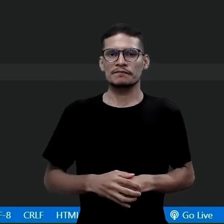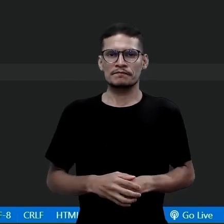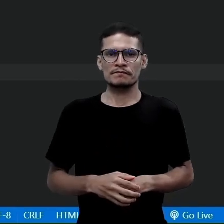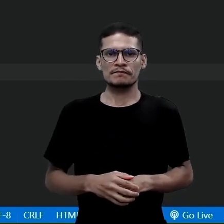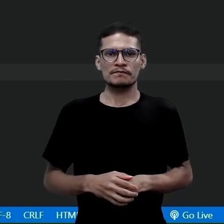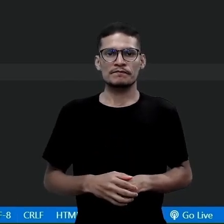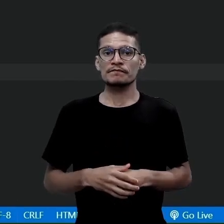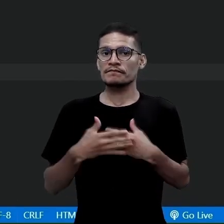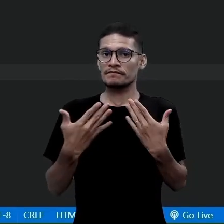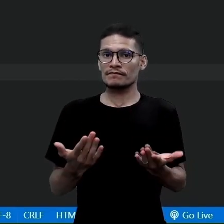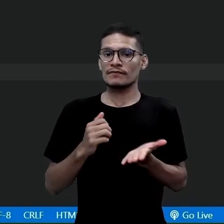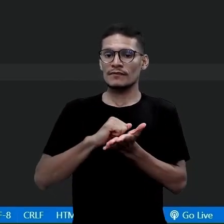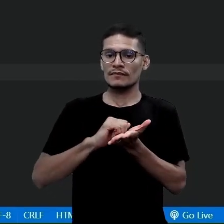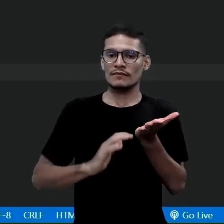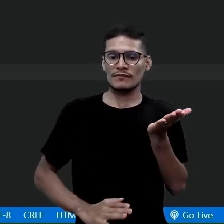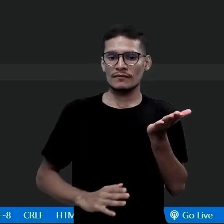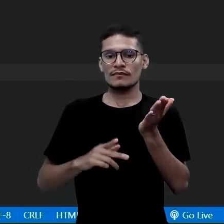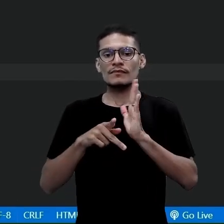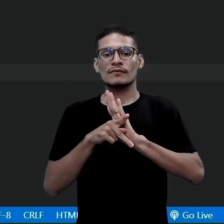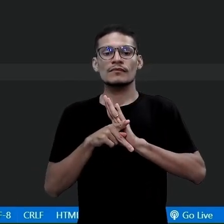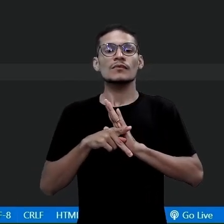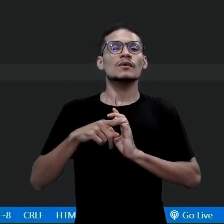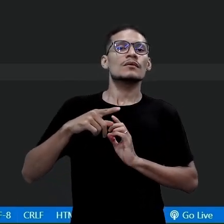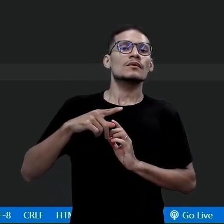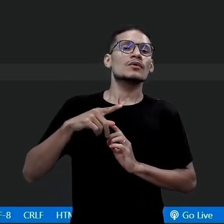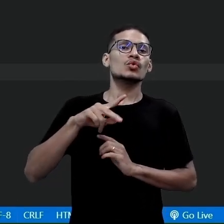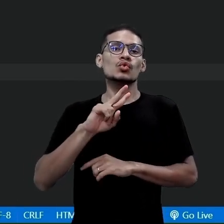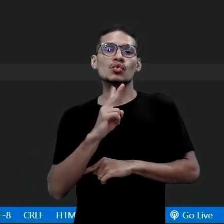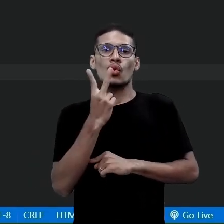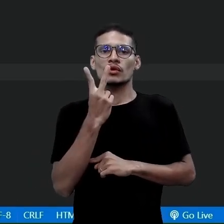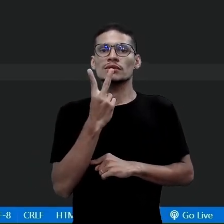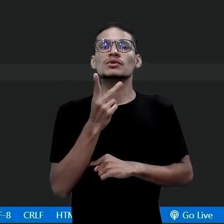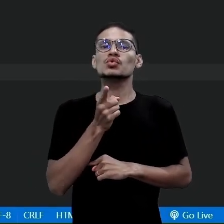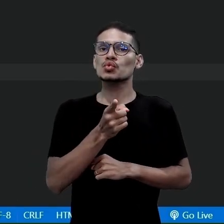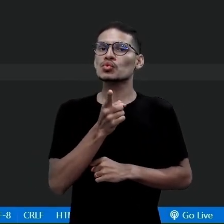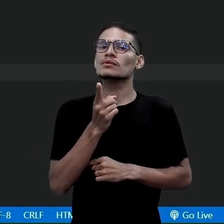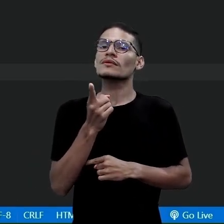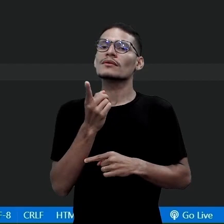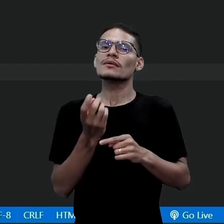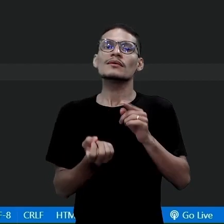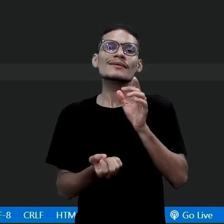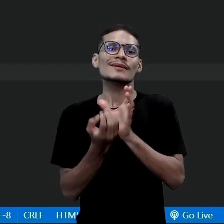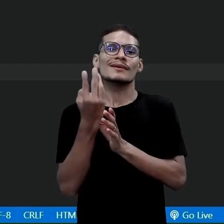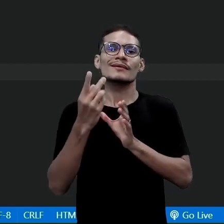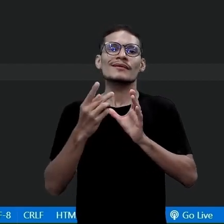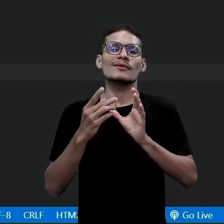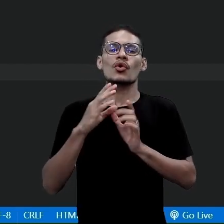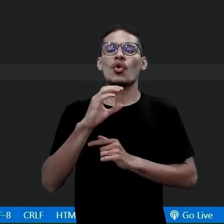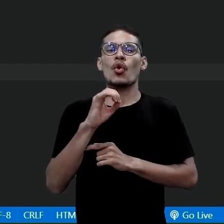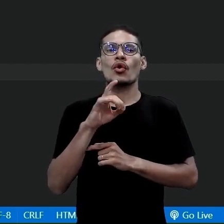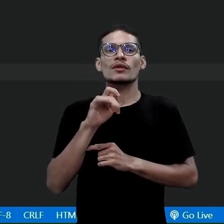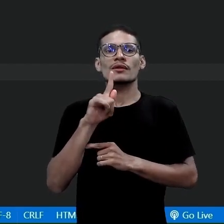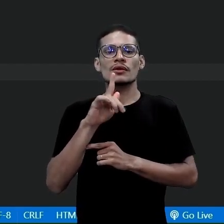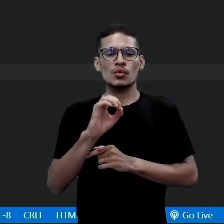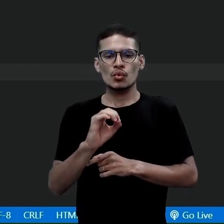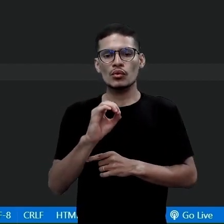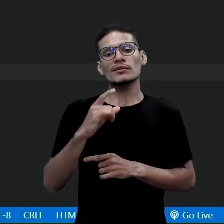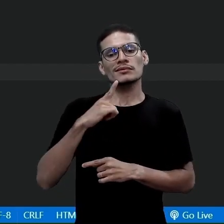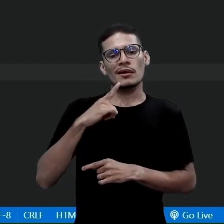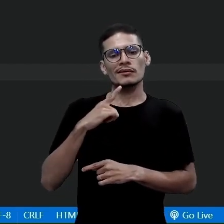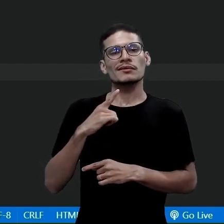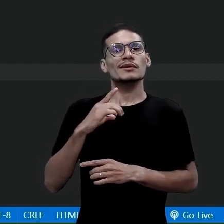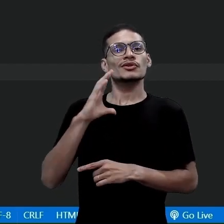Na atividade da competência 2, você realizou um código para simular uma batalha entre um Jedi e um Sith.